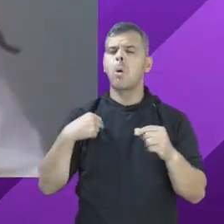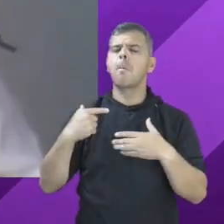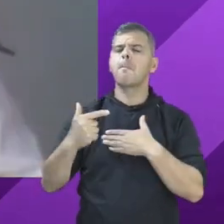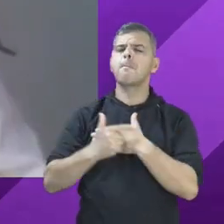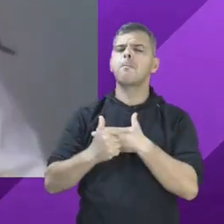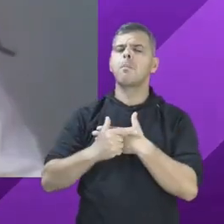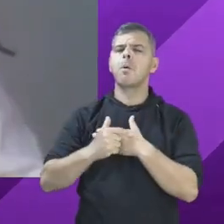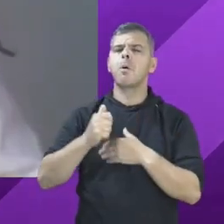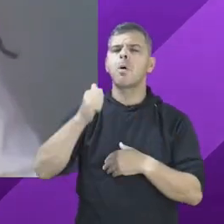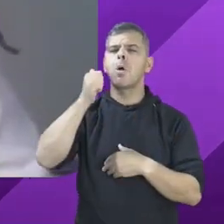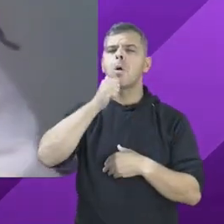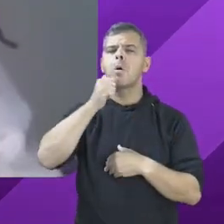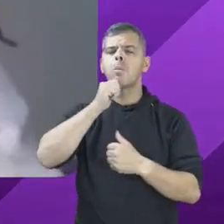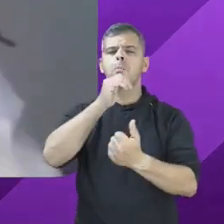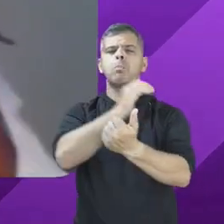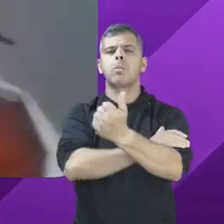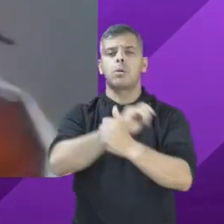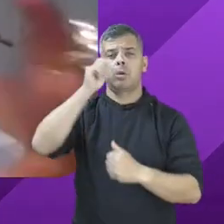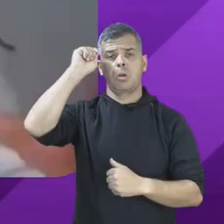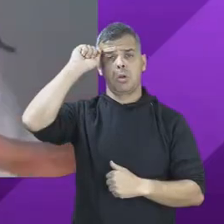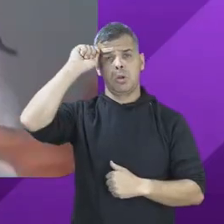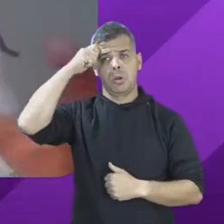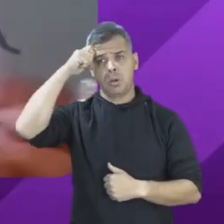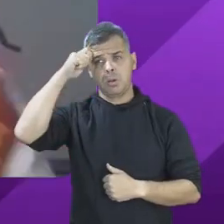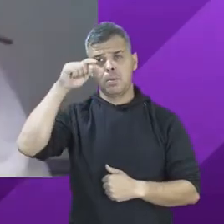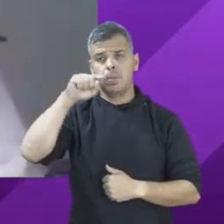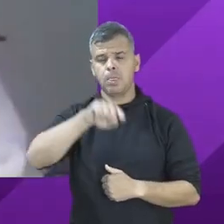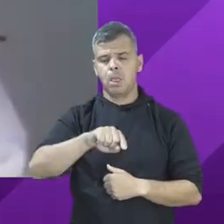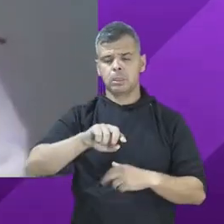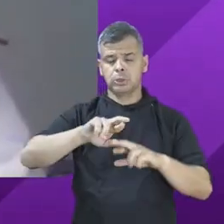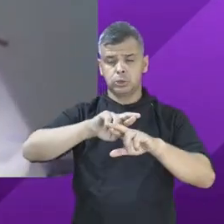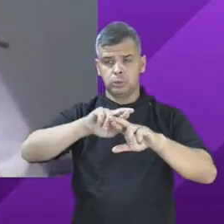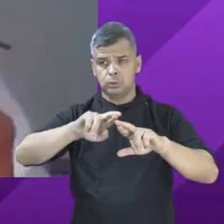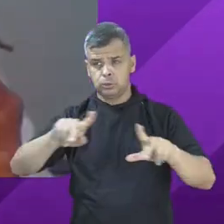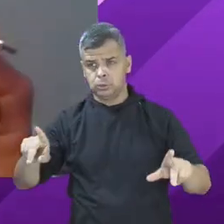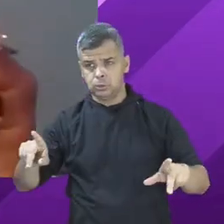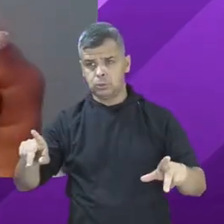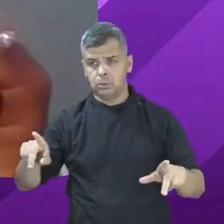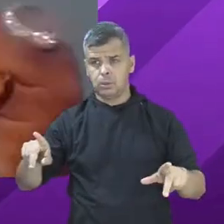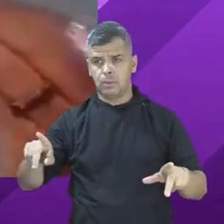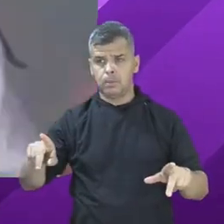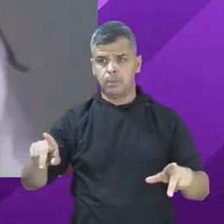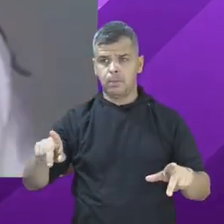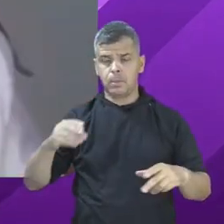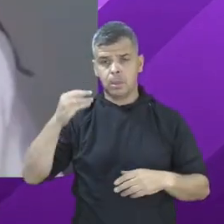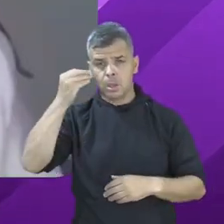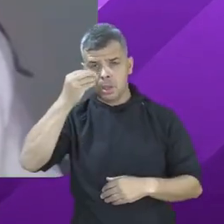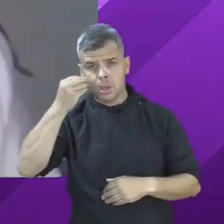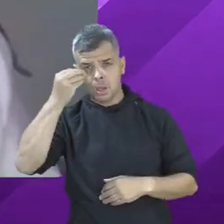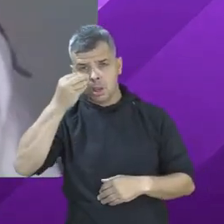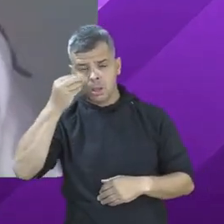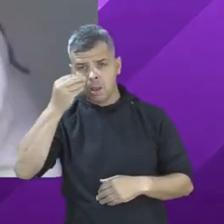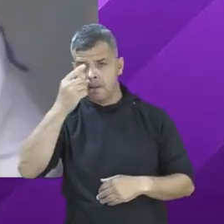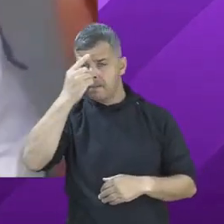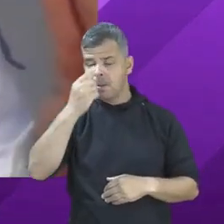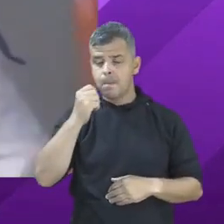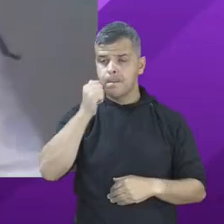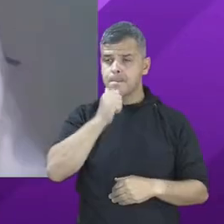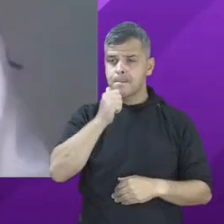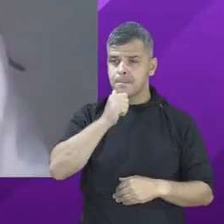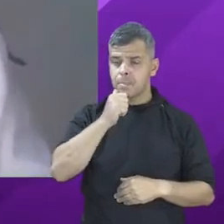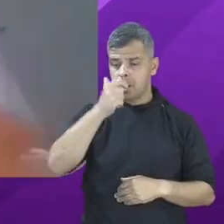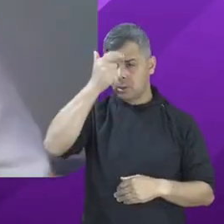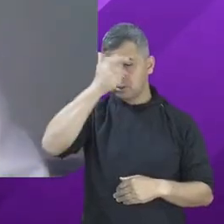atuação feminista negra fazendo essa distinção entre a experiência de ser mulher e